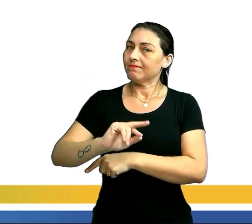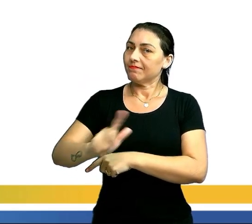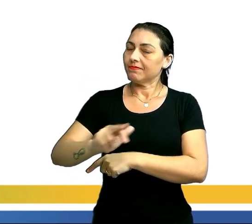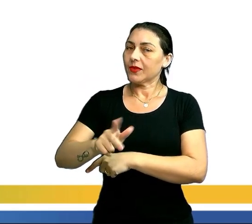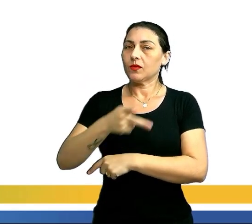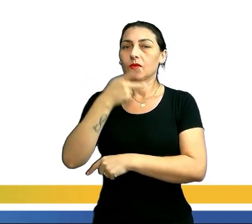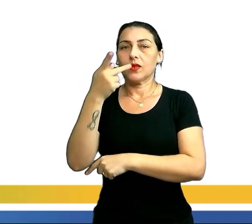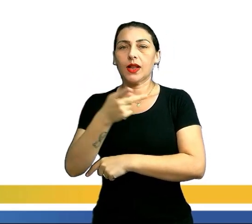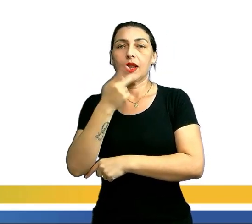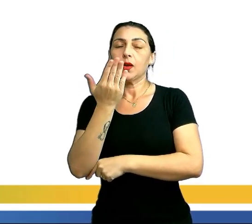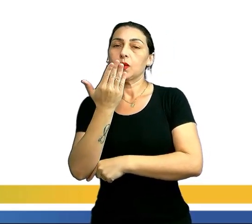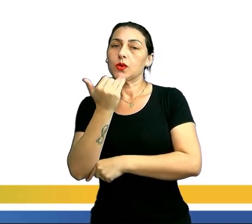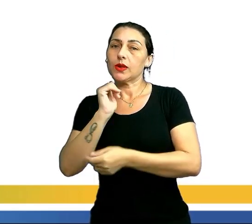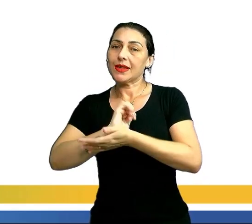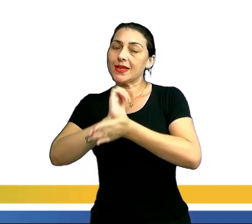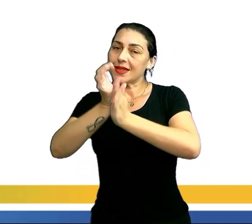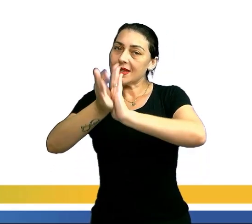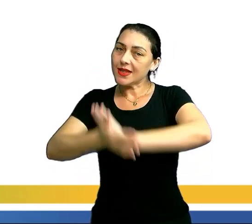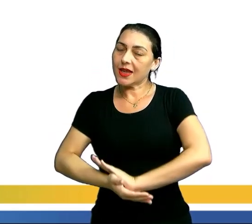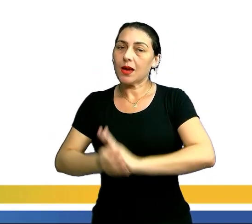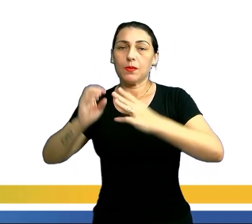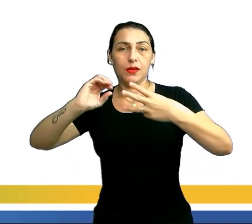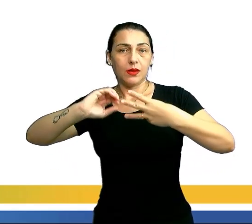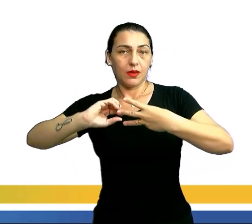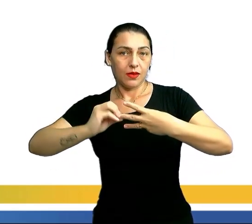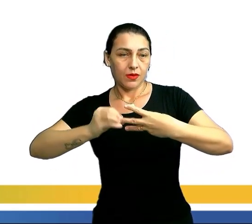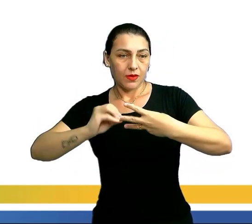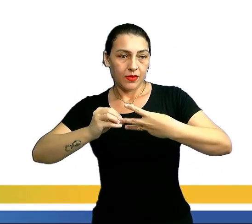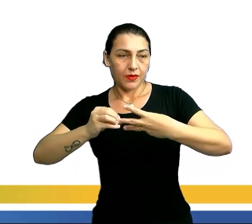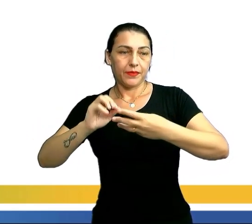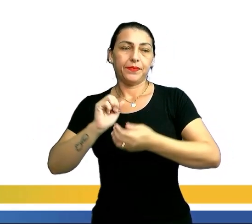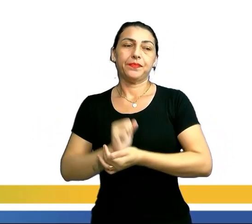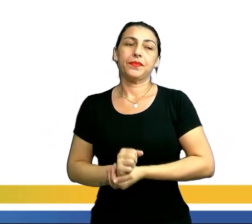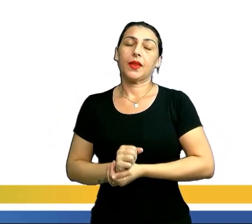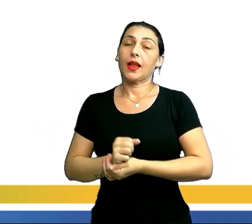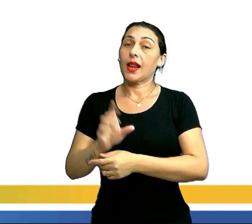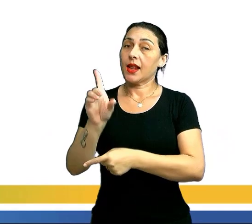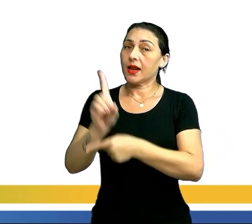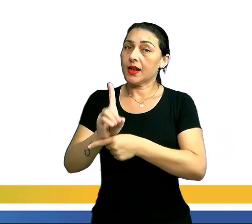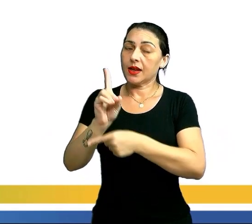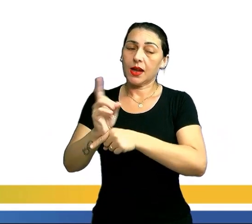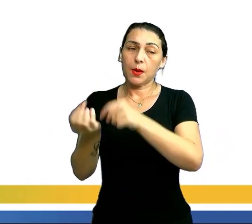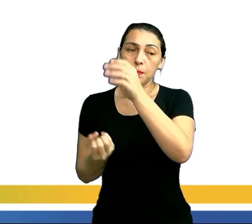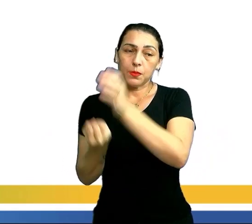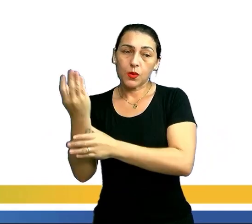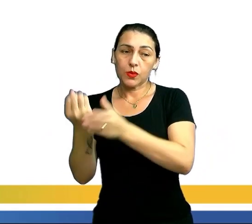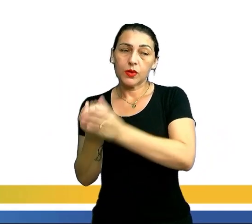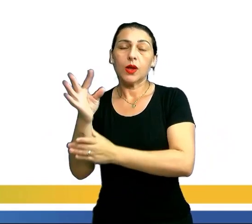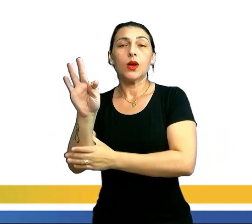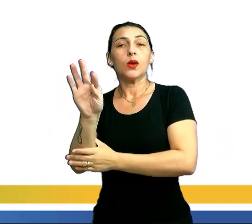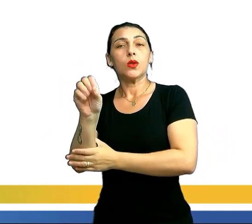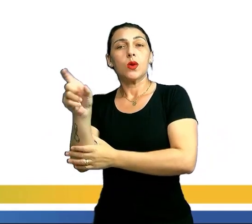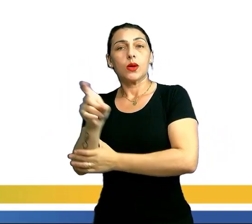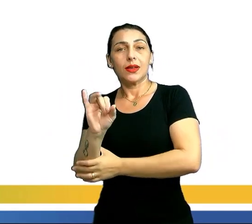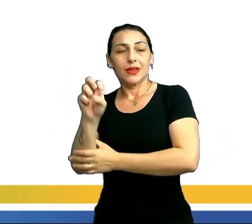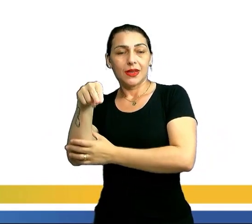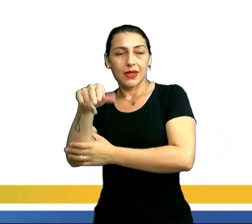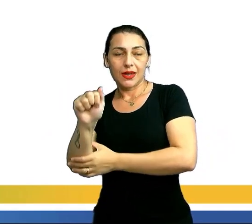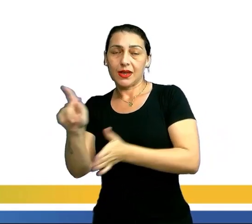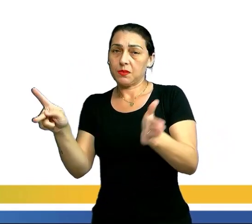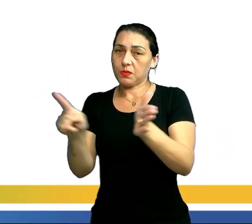falando de digestão e não dessa excessividade de proteínas. Produção de